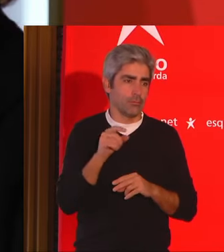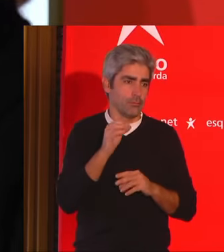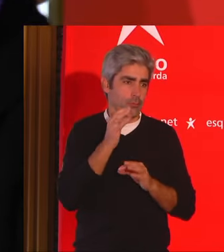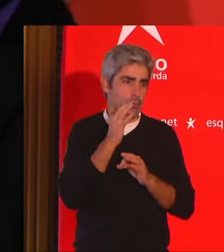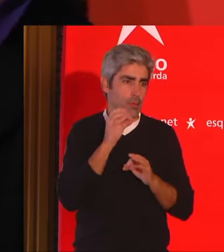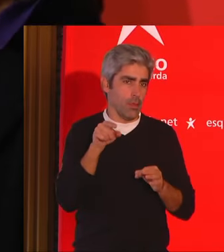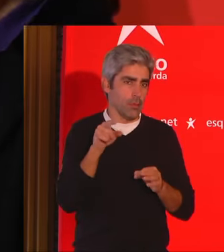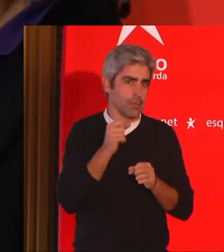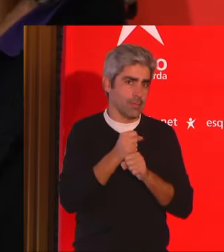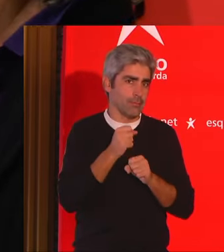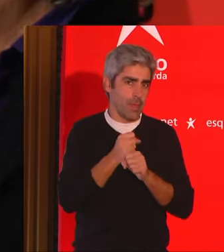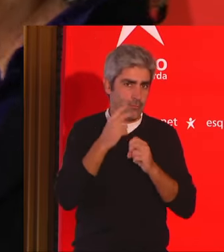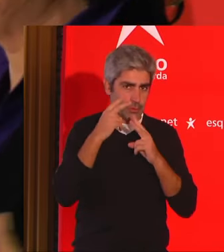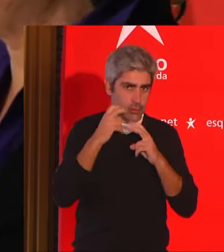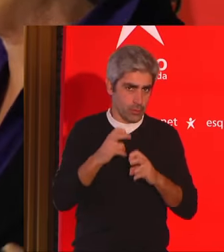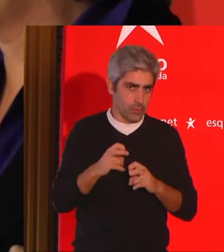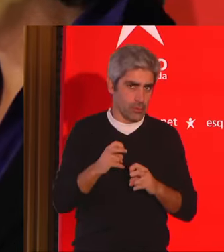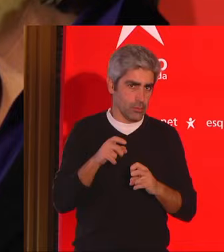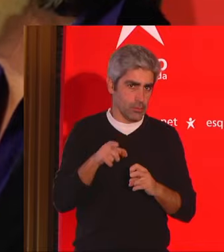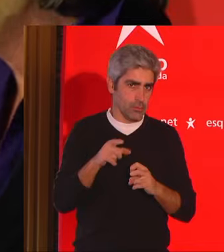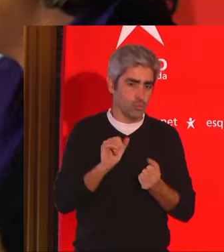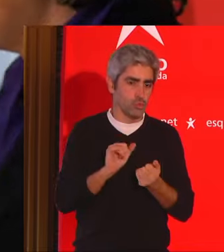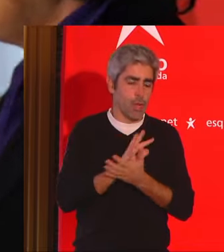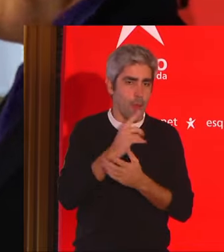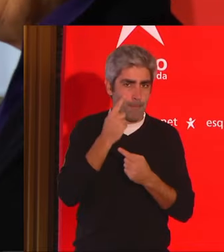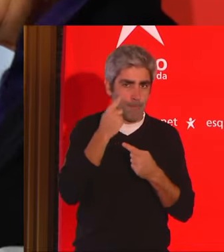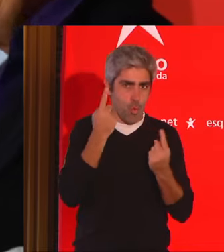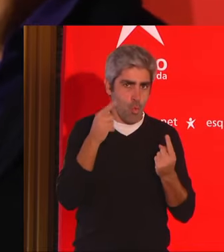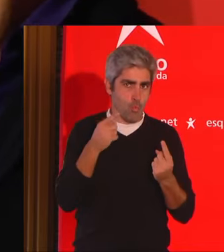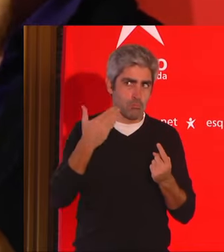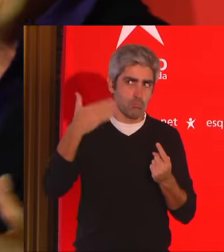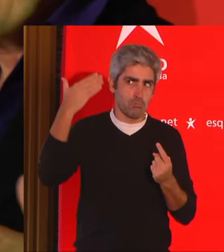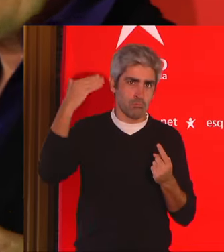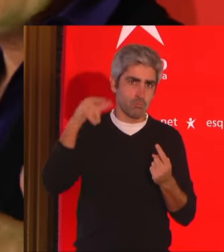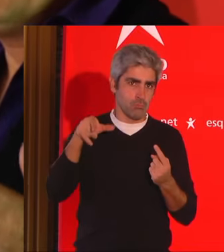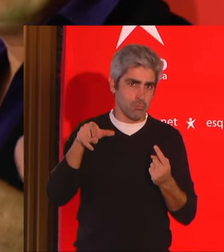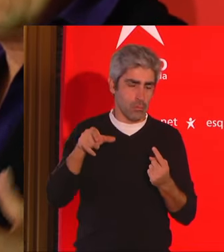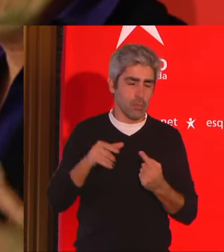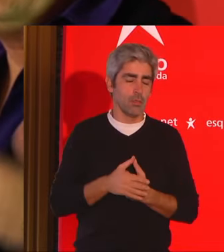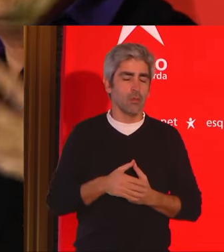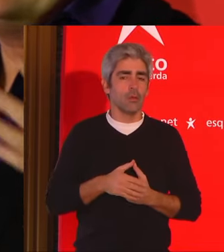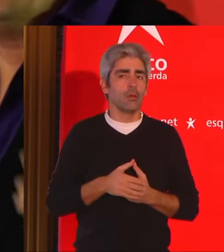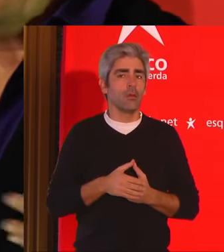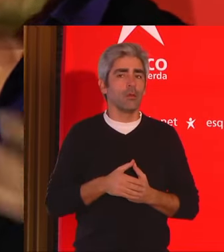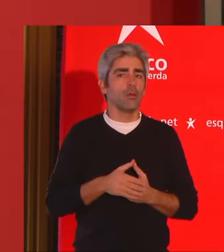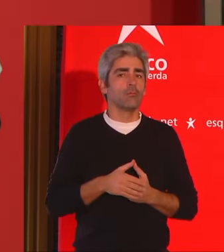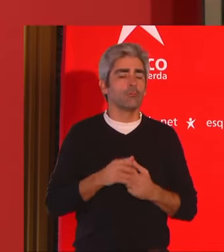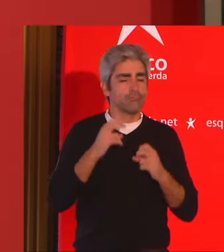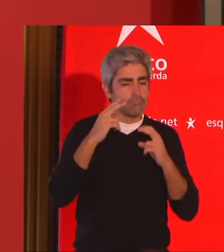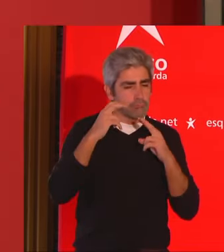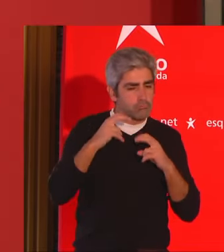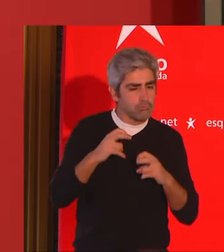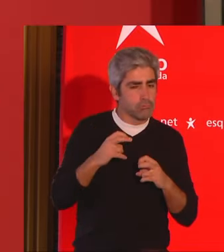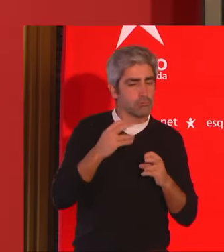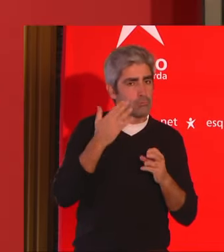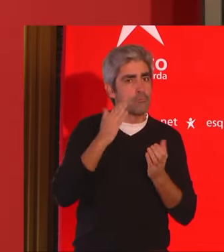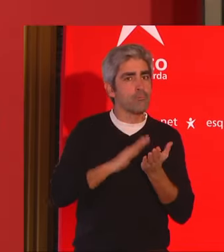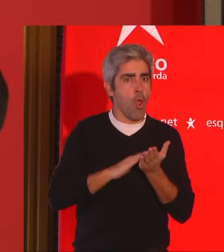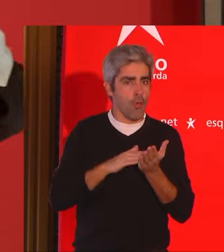brilhante trabalho de investigação do jornal público, de há uns anos atrás, que verifica